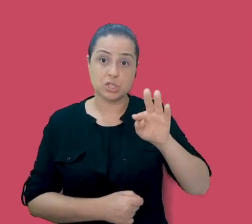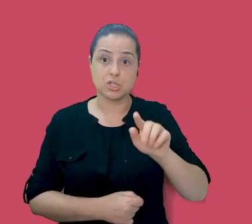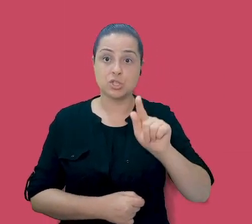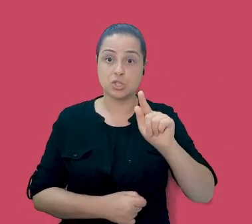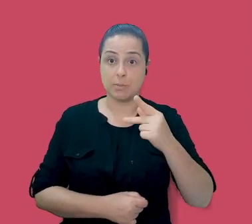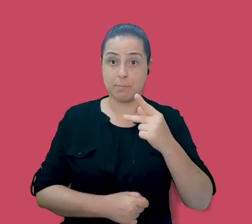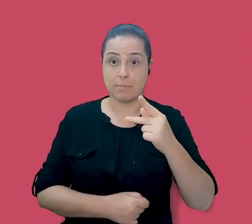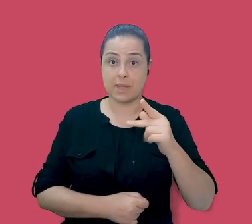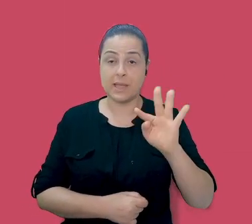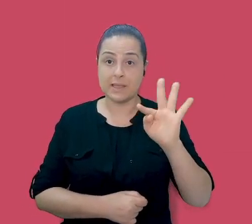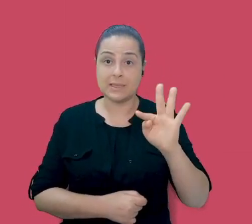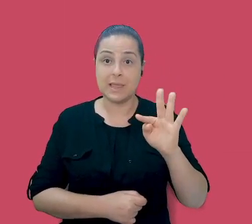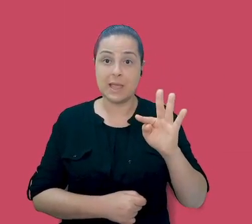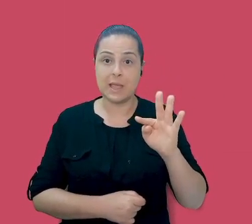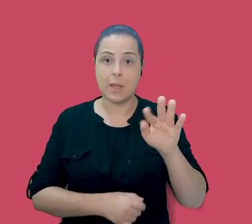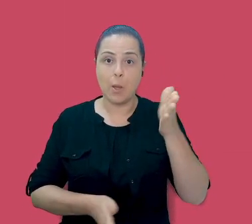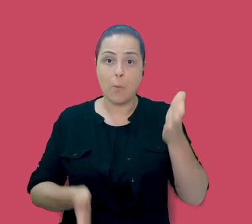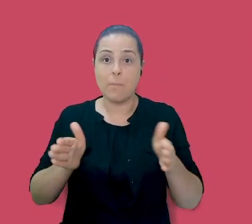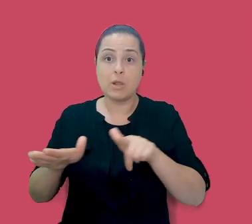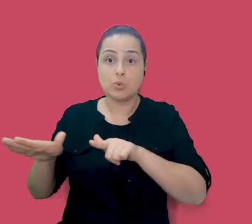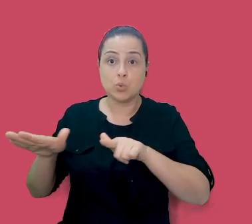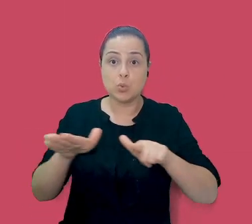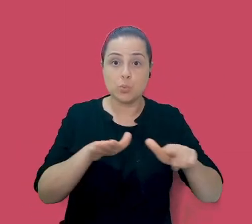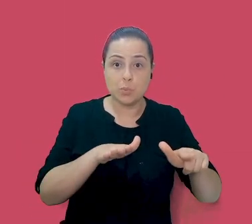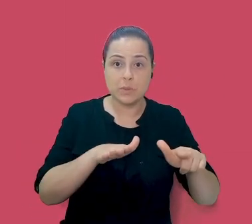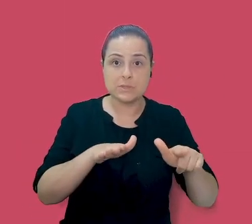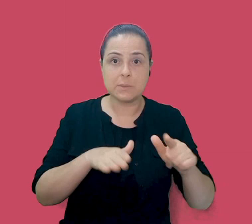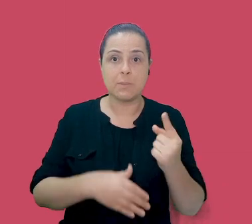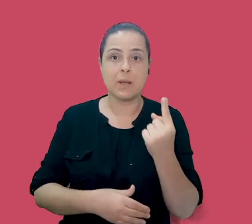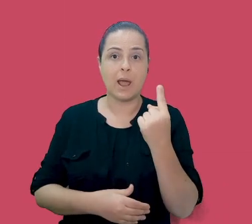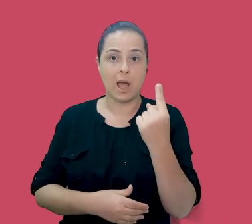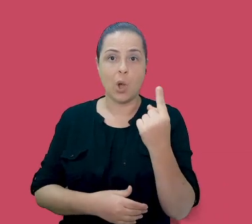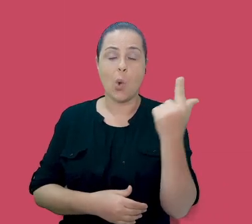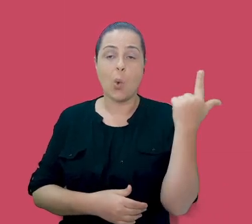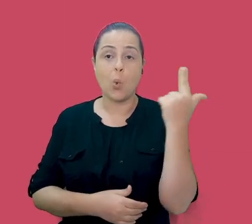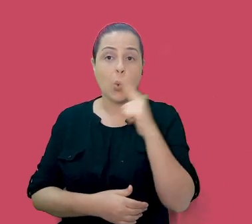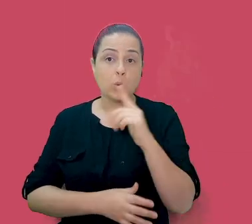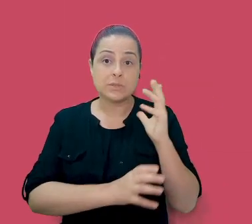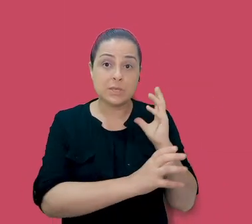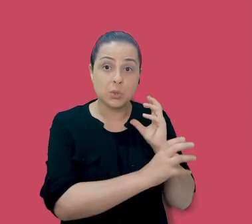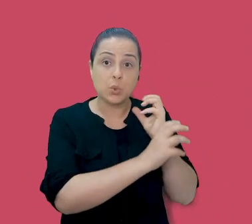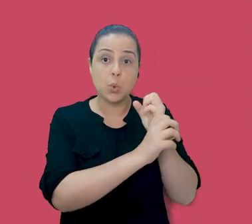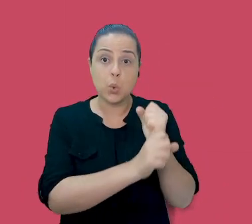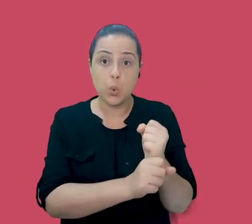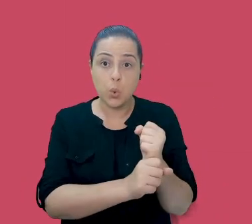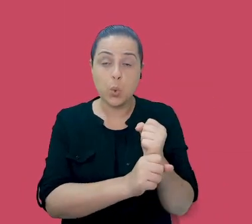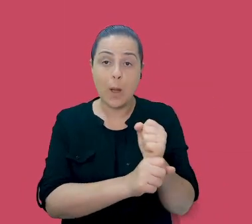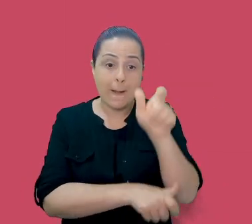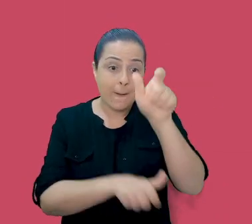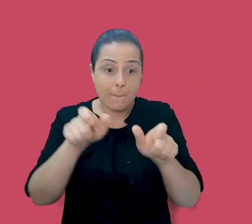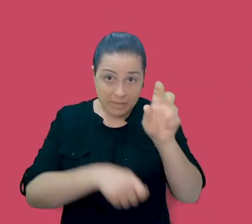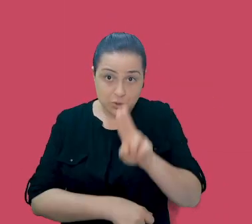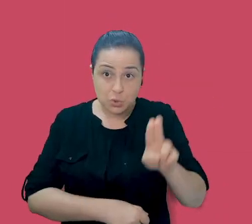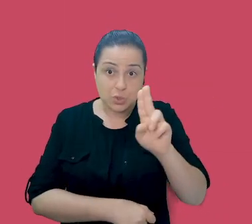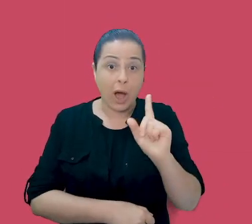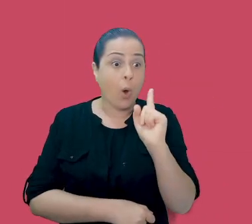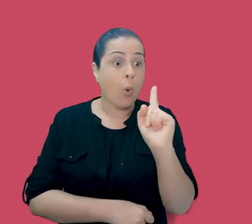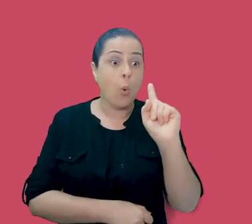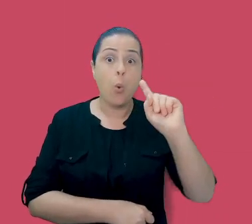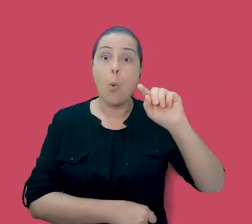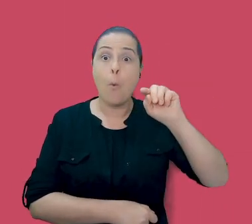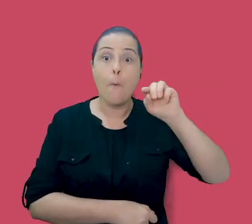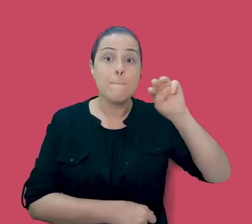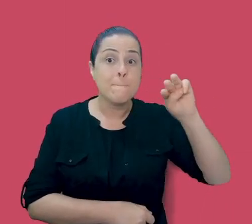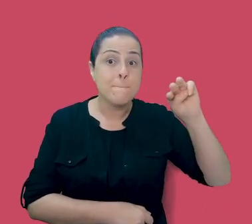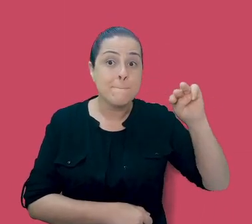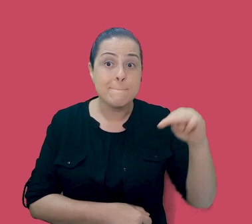quando foi aberto. Pensa, uma semana deu 1 milhão de usuários. Tá? Então, não é uma coisa que vai ser opcional